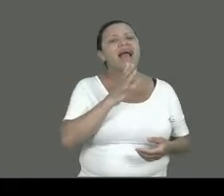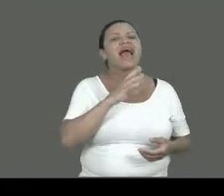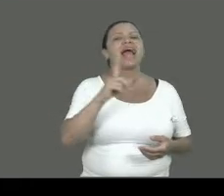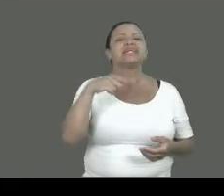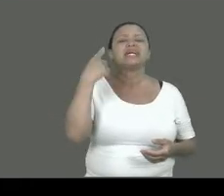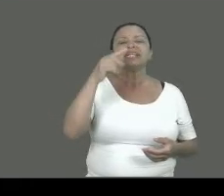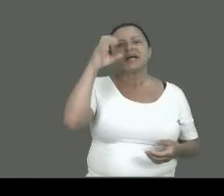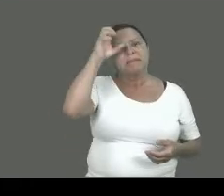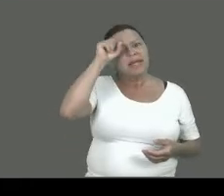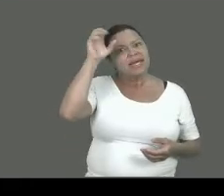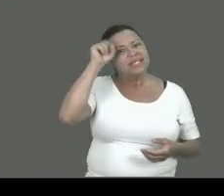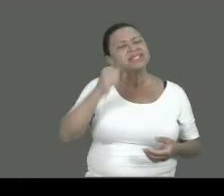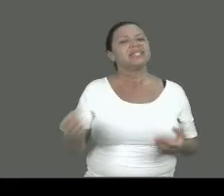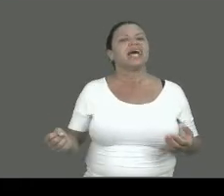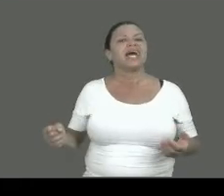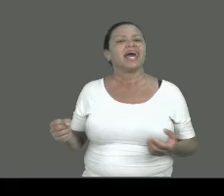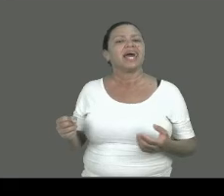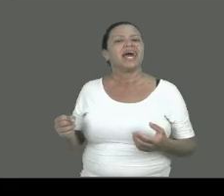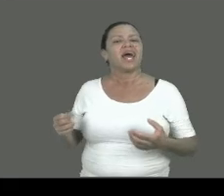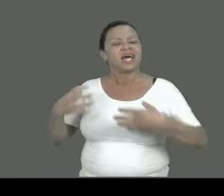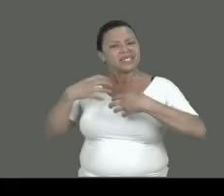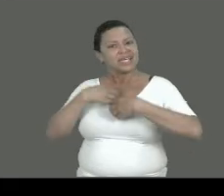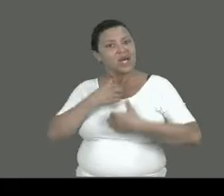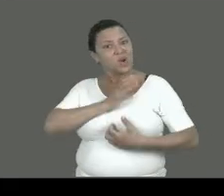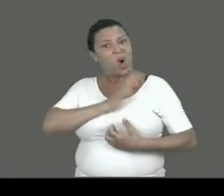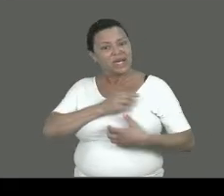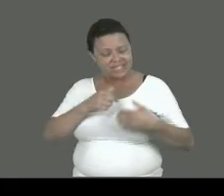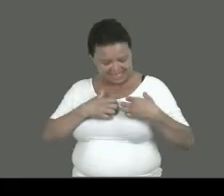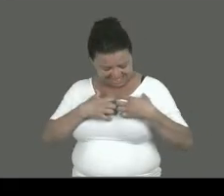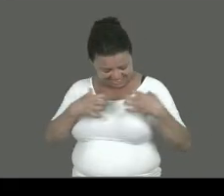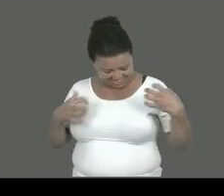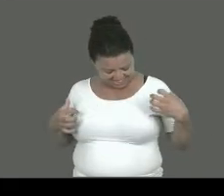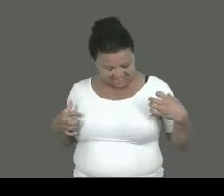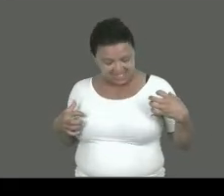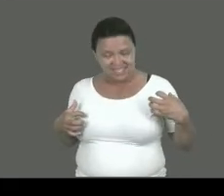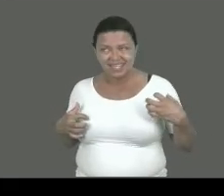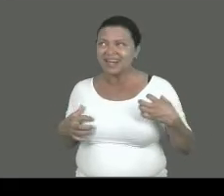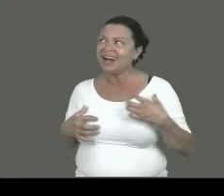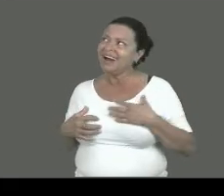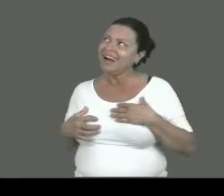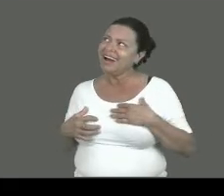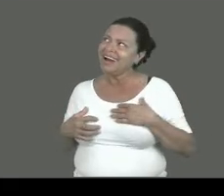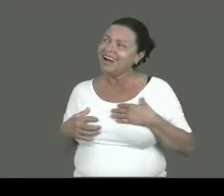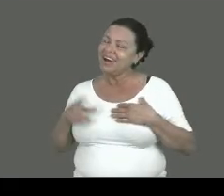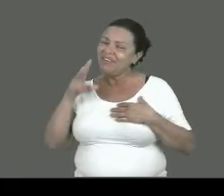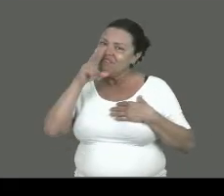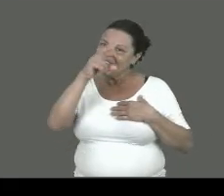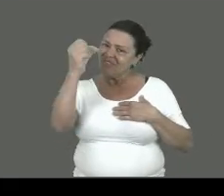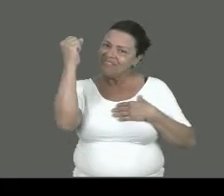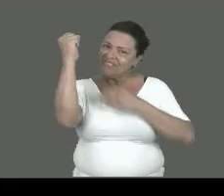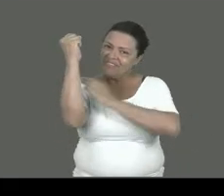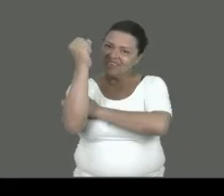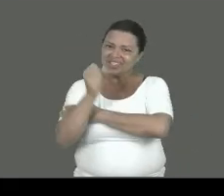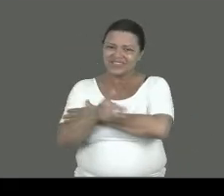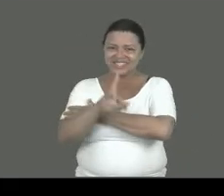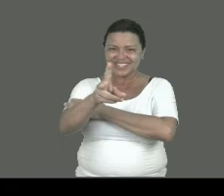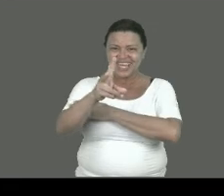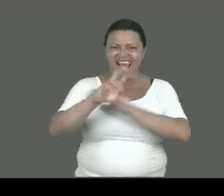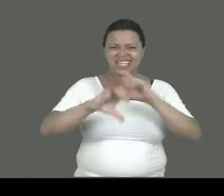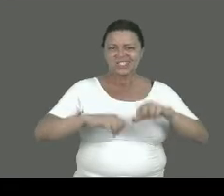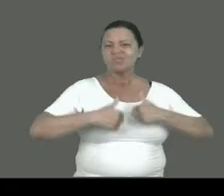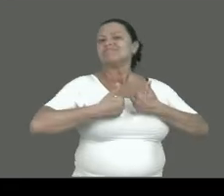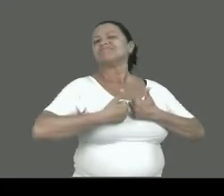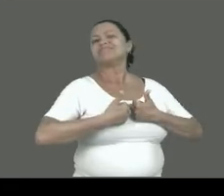gente aprendeu, ou que está lá no fundo do nosso coração ou do nosso pensamento e que nos dá força para seguir em frente e para superar